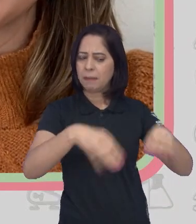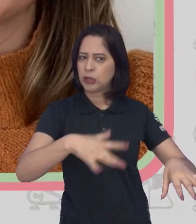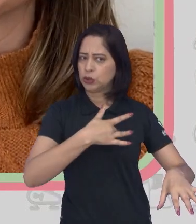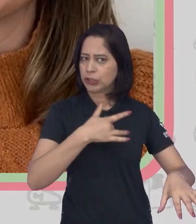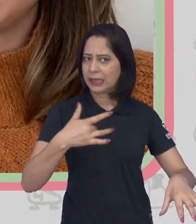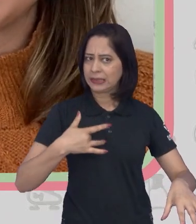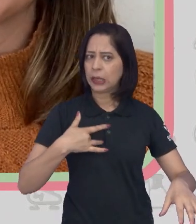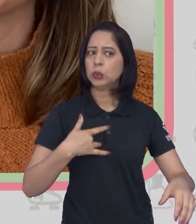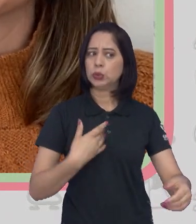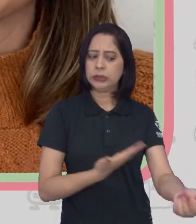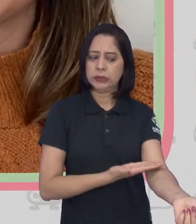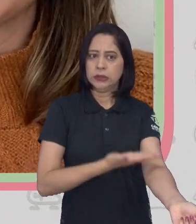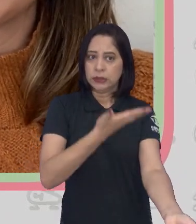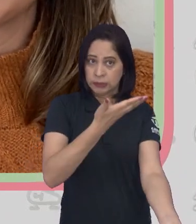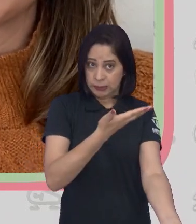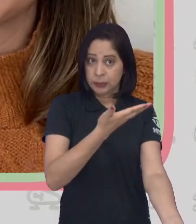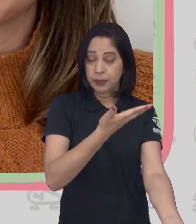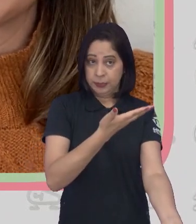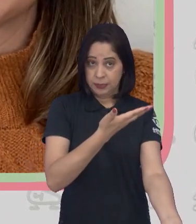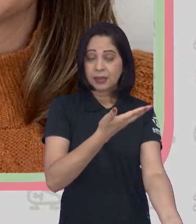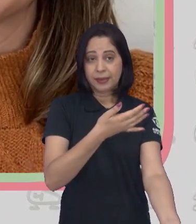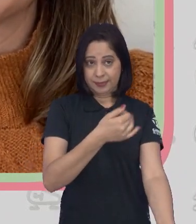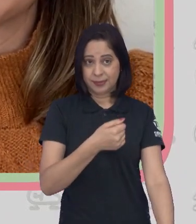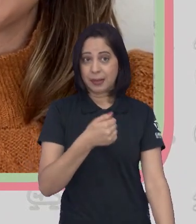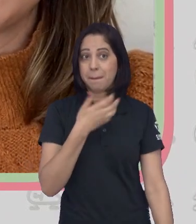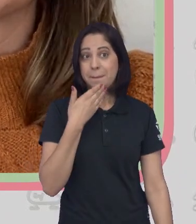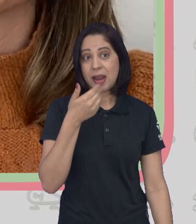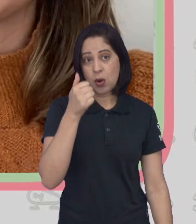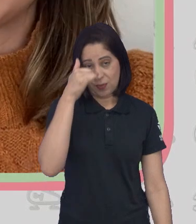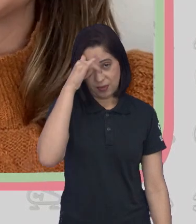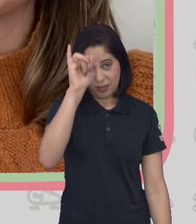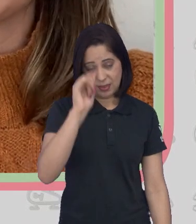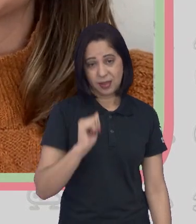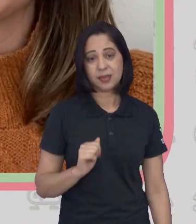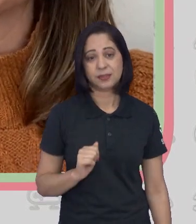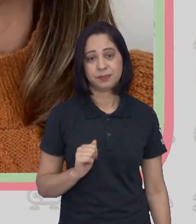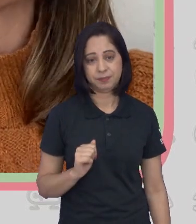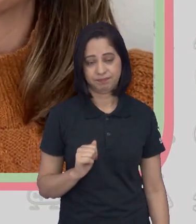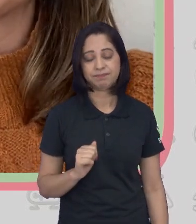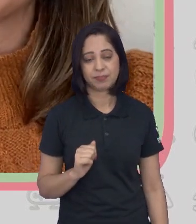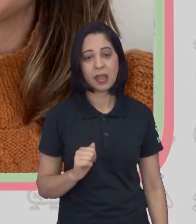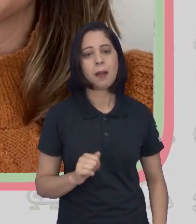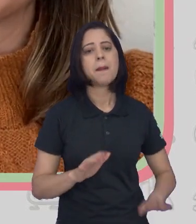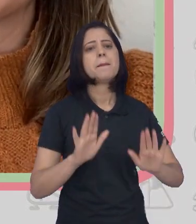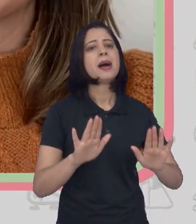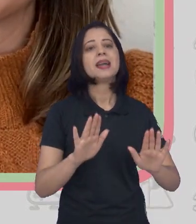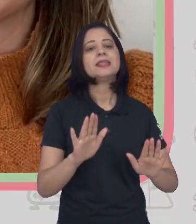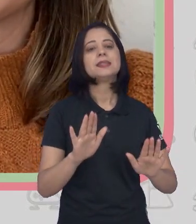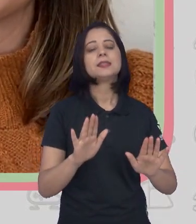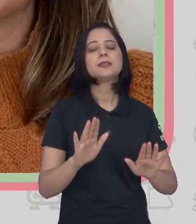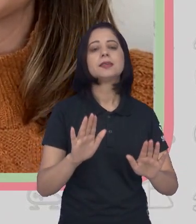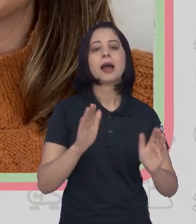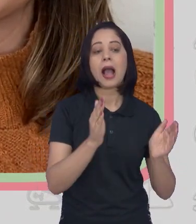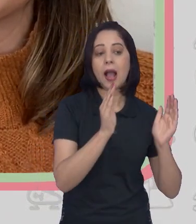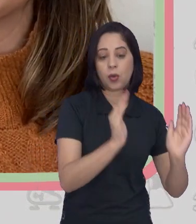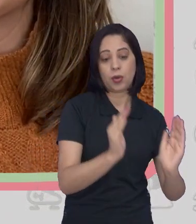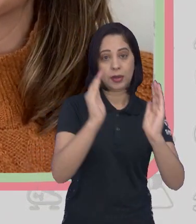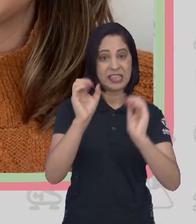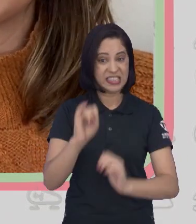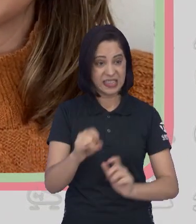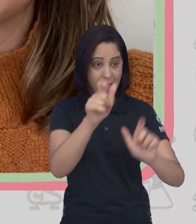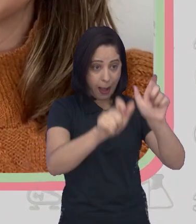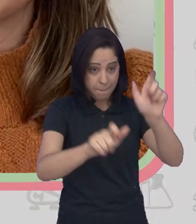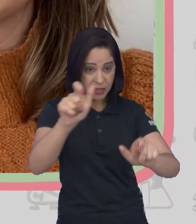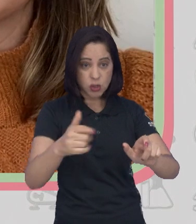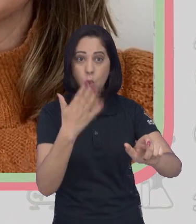evitados por quem para evitar a pressão arterial alta né a pressão alta mas quem já tem a pressão alta